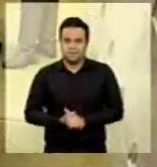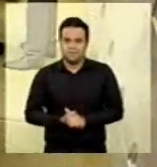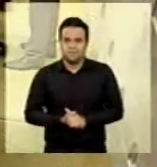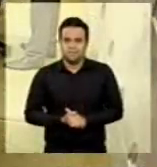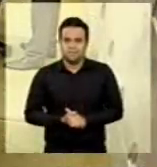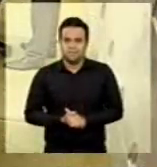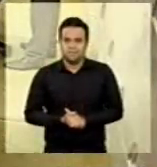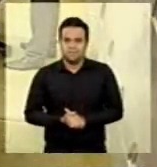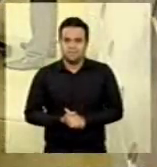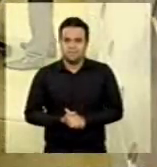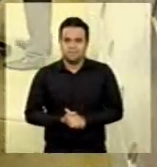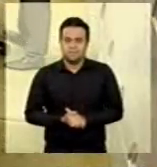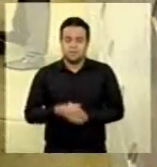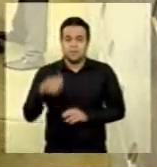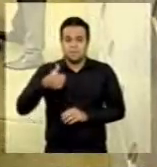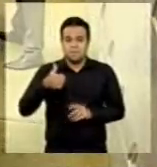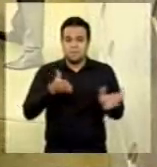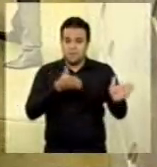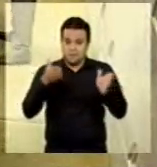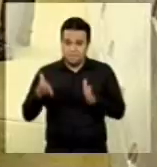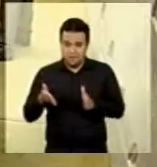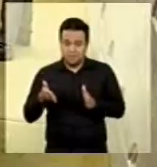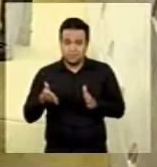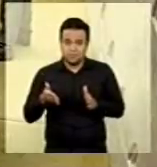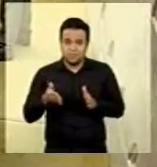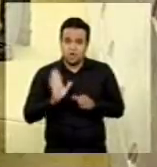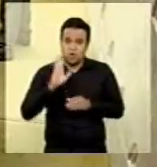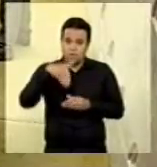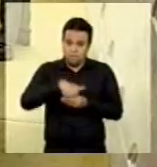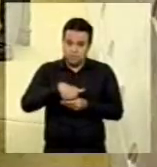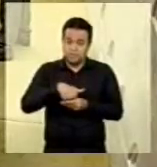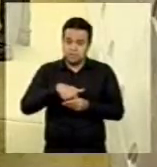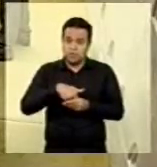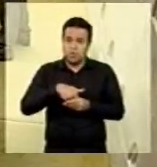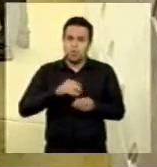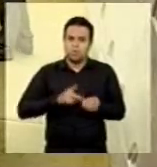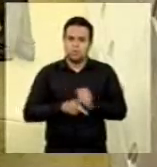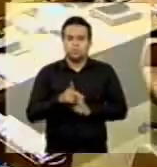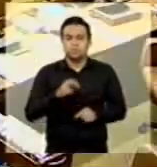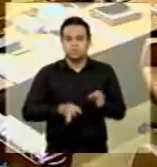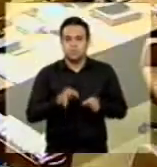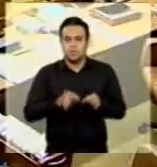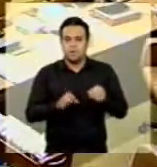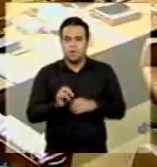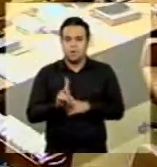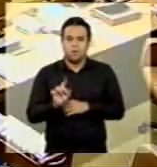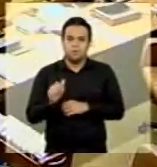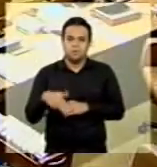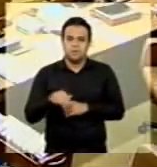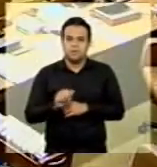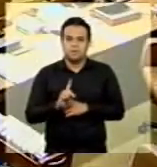vimos, na primeira parte da sessão, tivemos a votação já, a continuação do julgamento da questão de ordem na ação penal